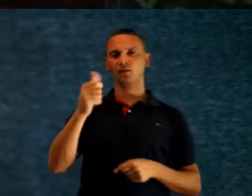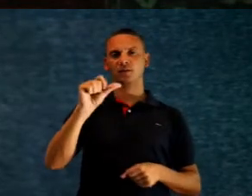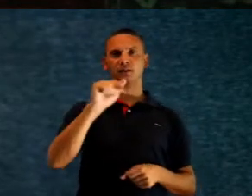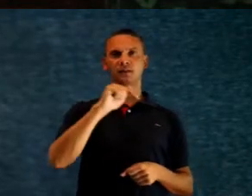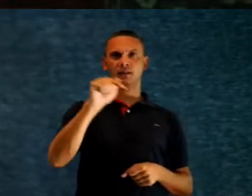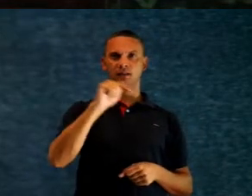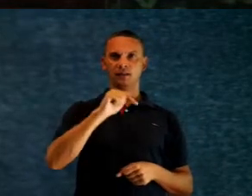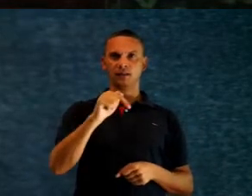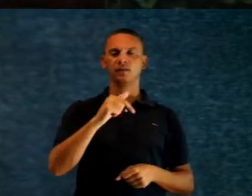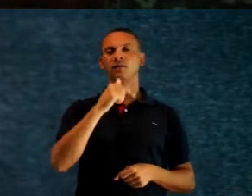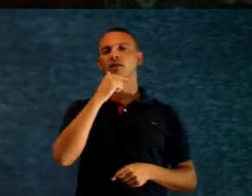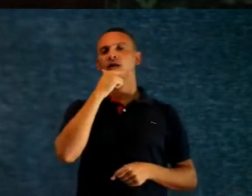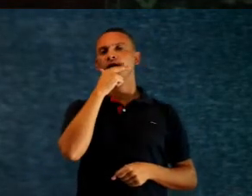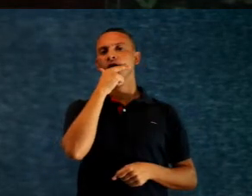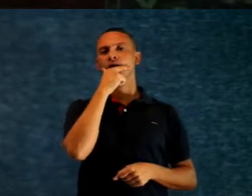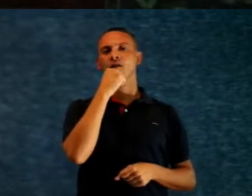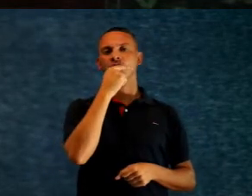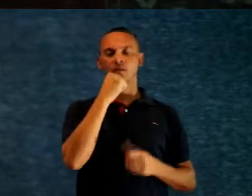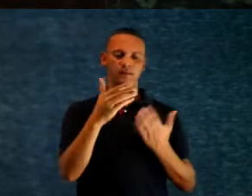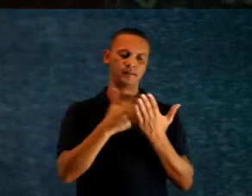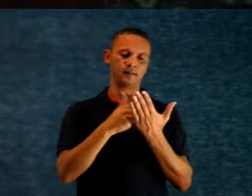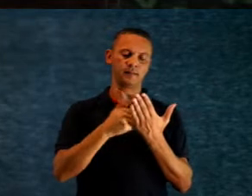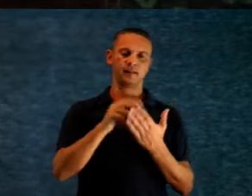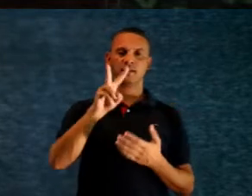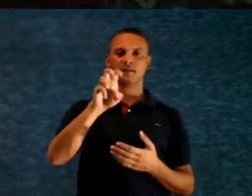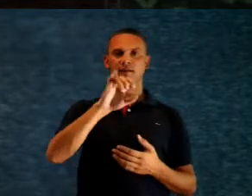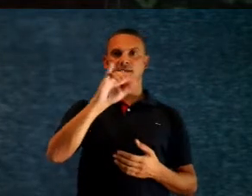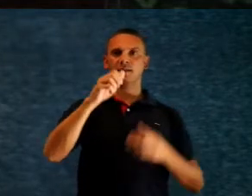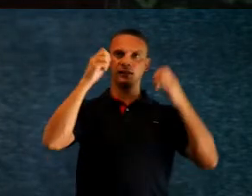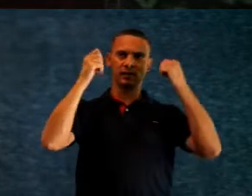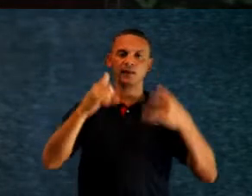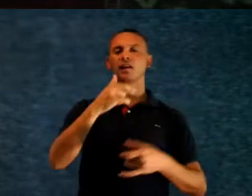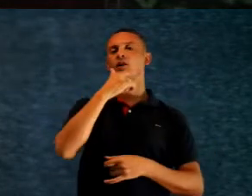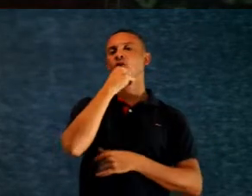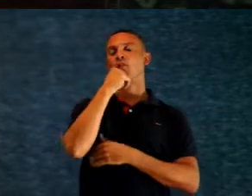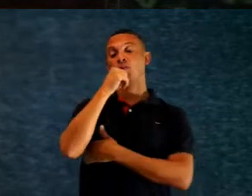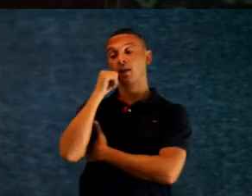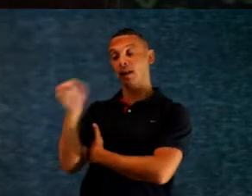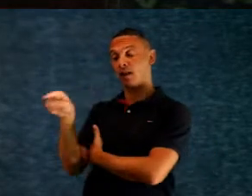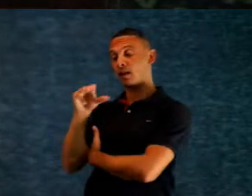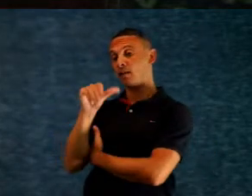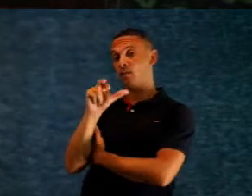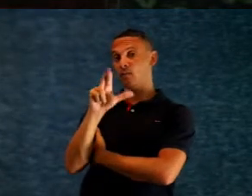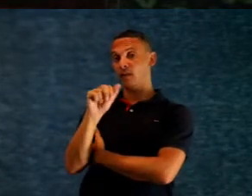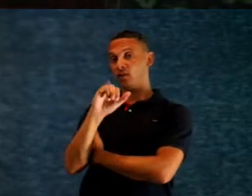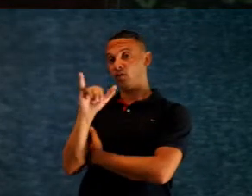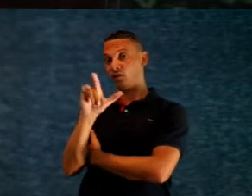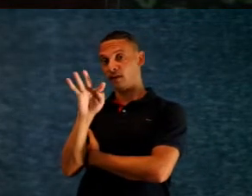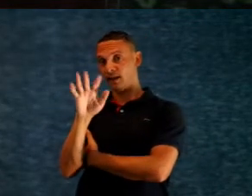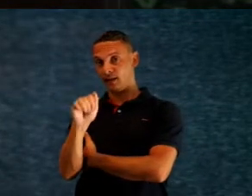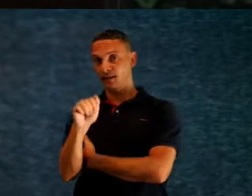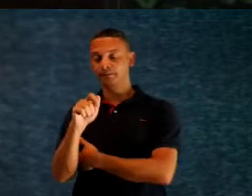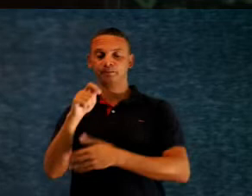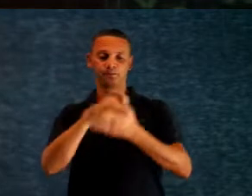Drummond fez 75 anos, e a revista Veja pediu a Maria Julieta um texto, um testemunho sobre o pai. Eles disseram,